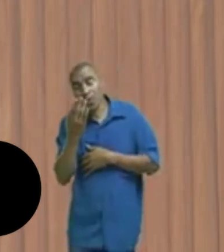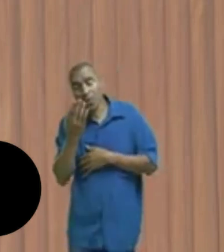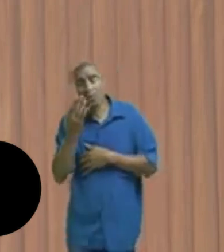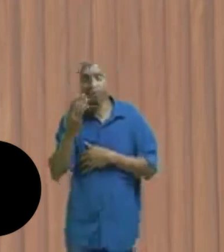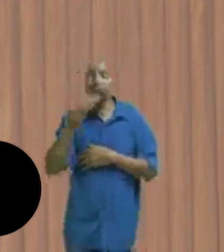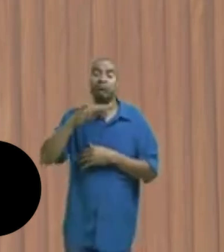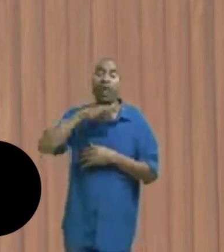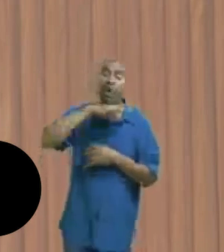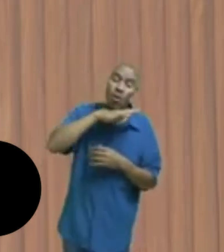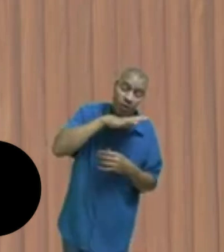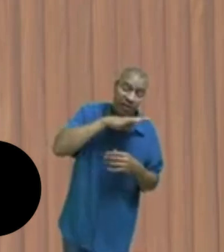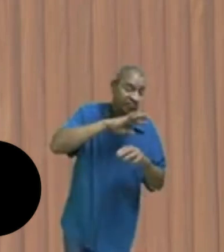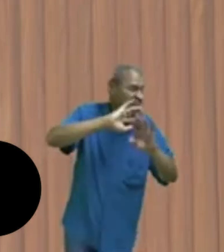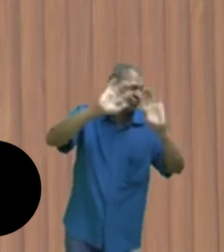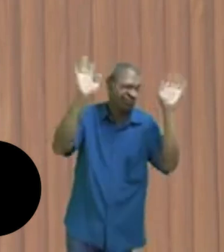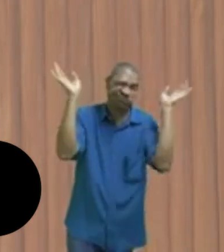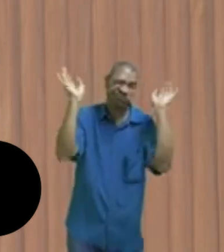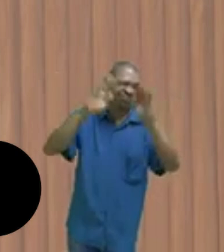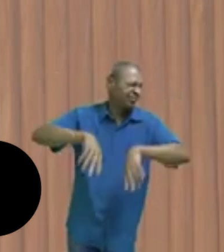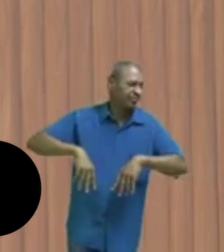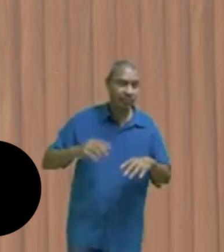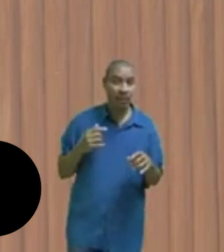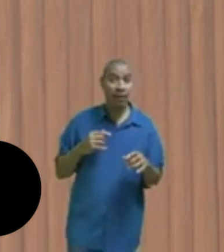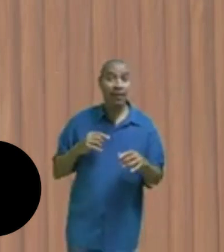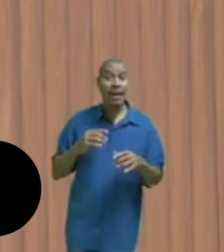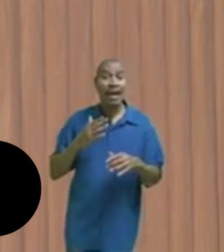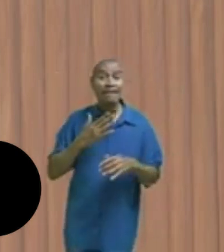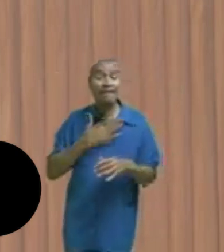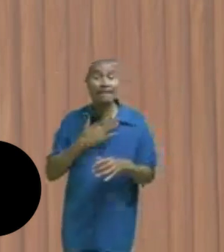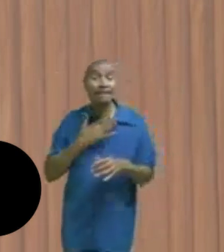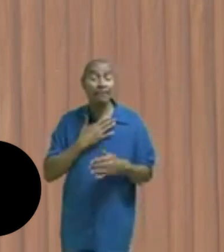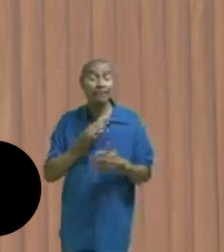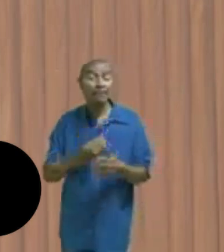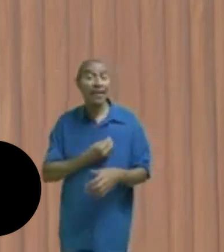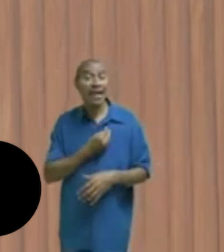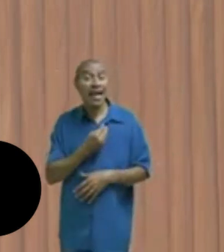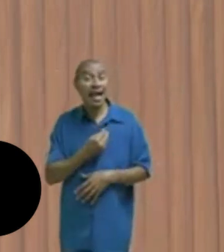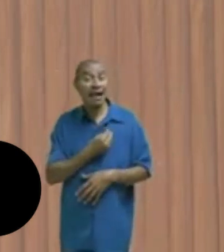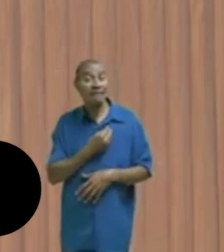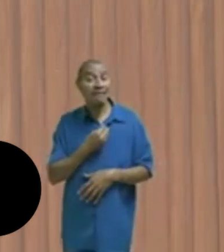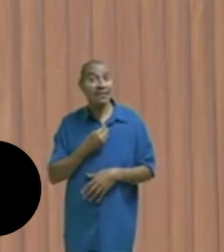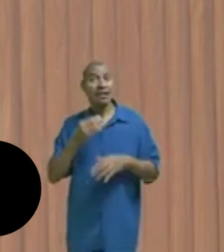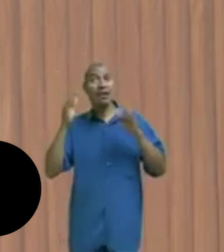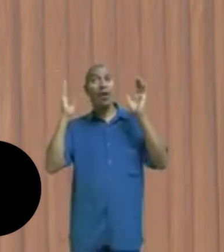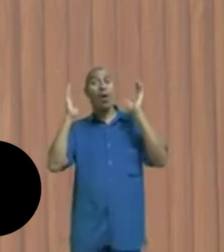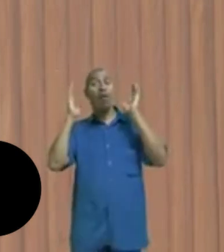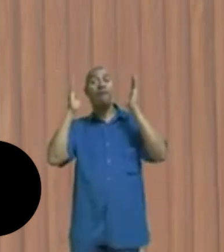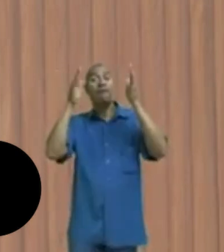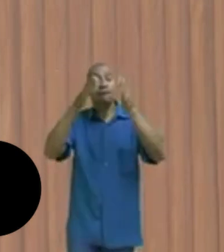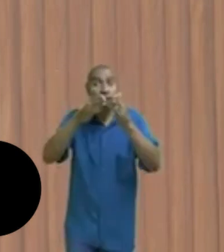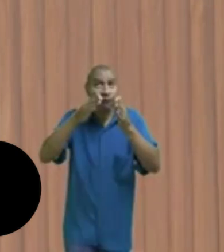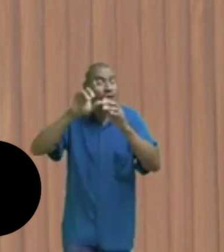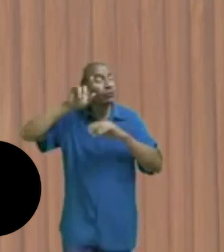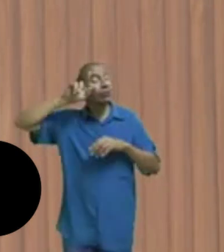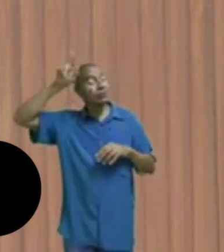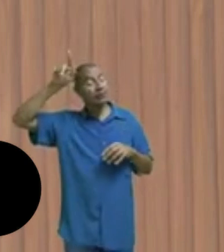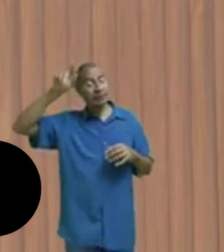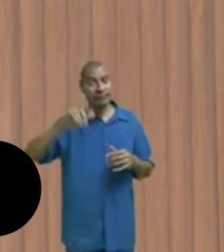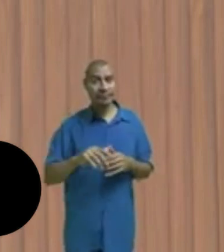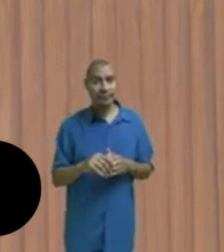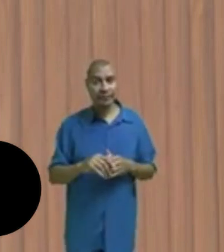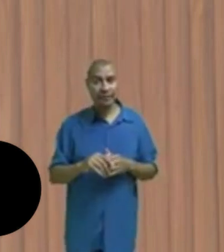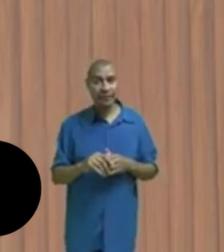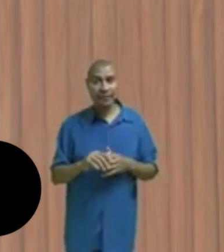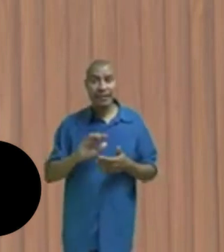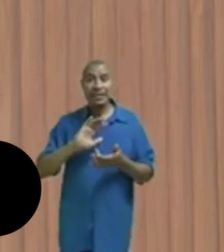dia, como diz a antiga canção, caminhando eu vou para Canaã. Ele já me